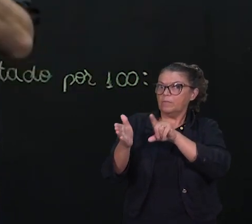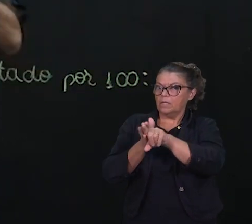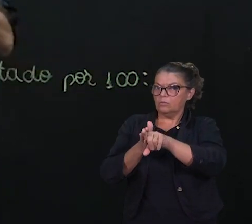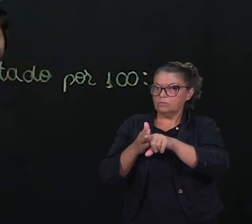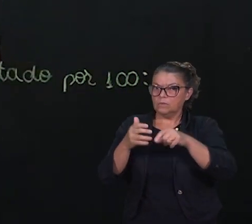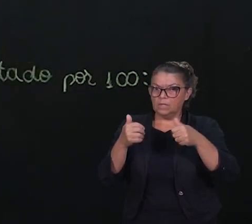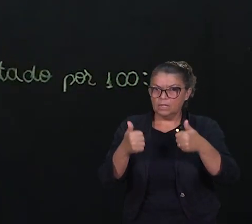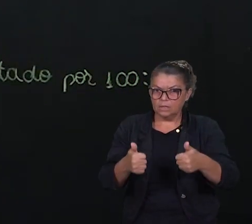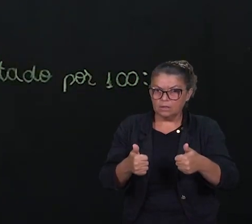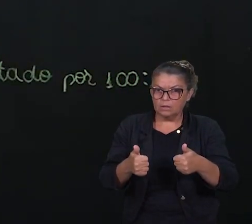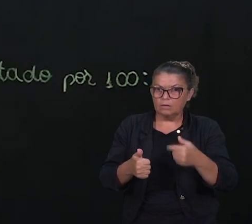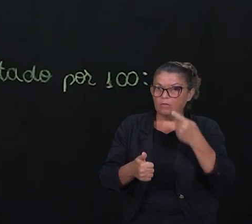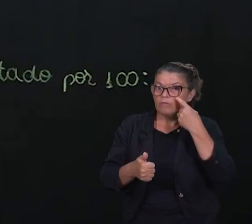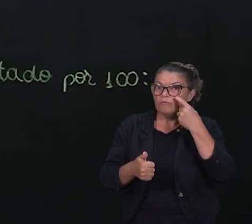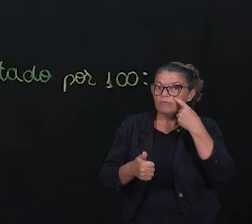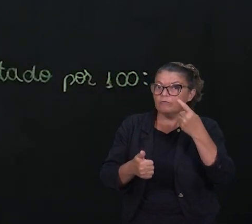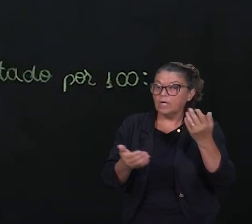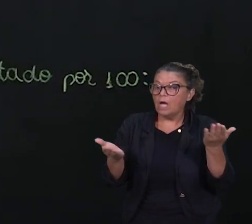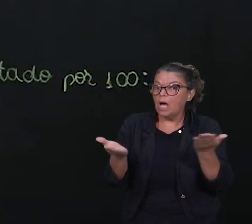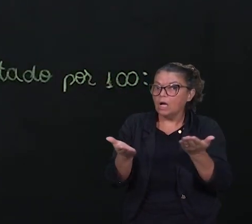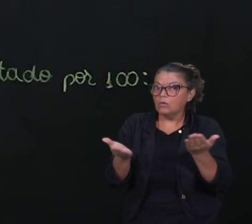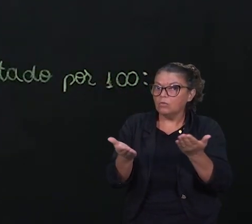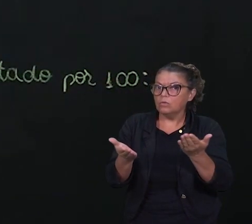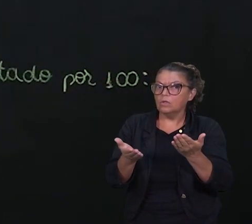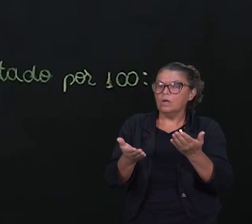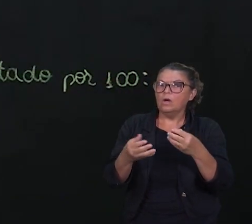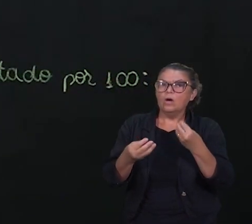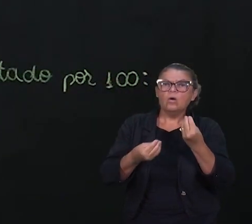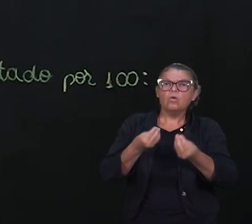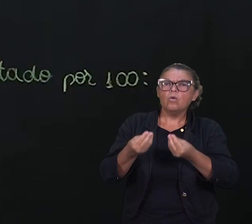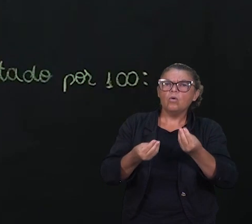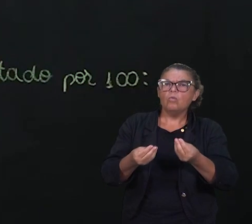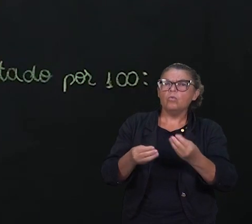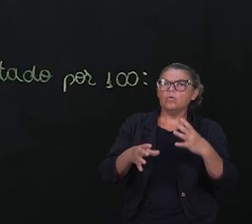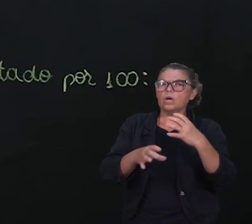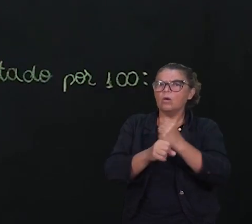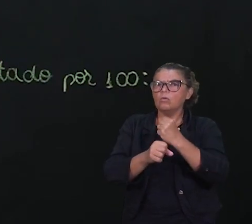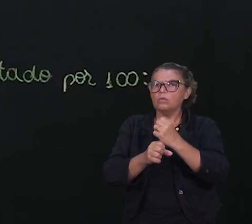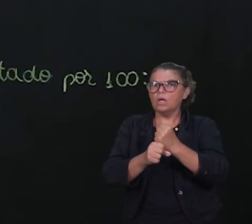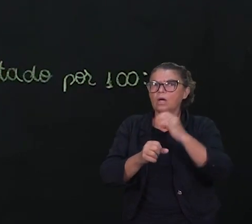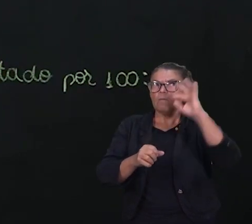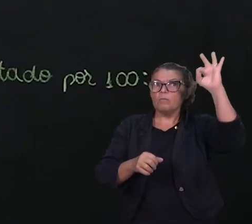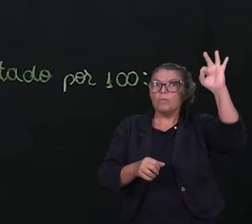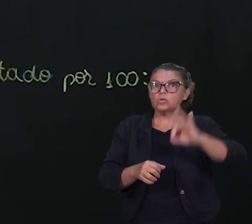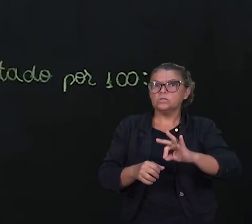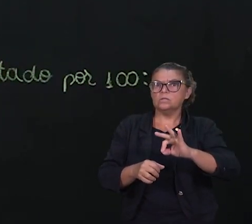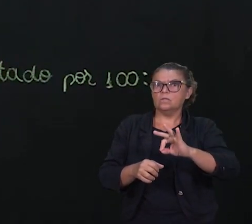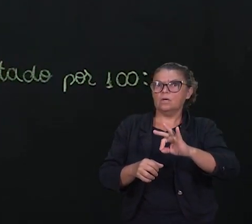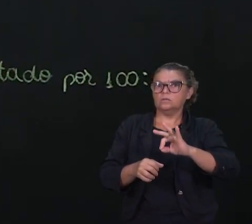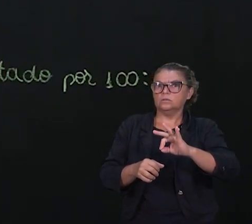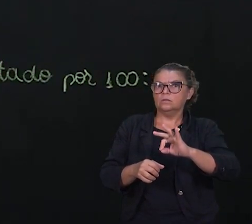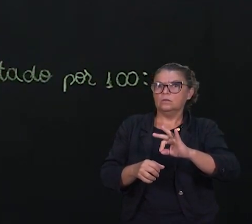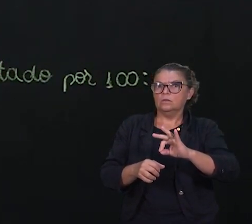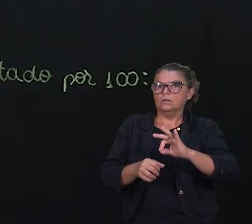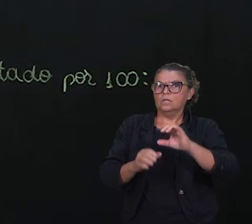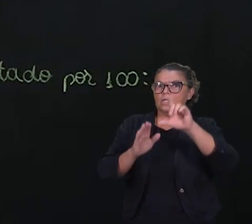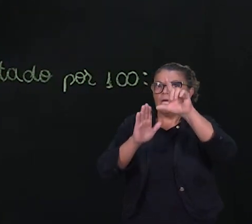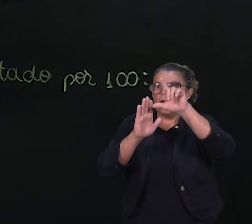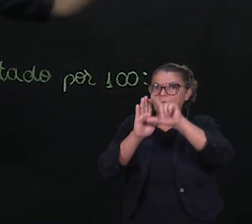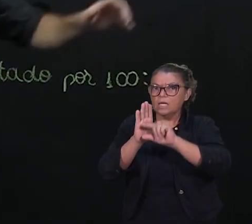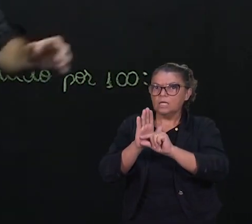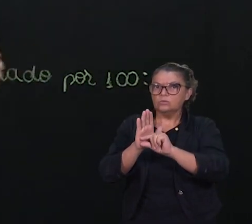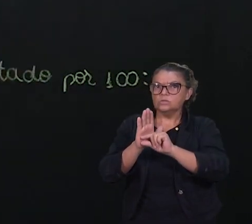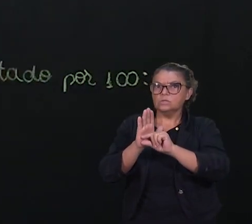aumento. Legal? Vamos verificar agora como é que a gente calcula a porcentagem de cálculo da